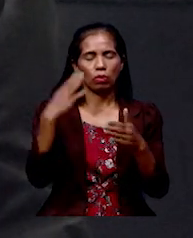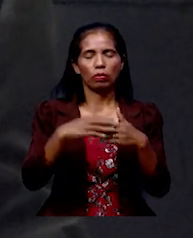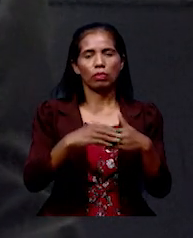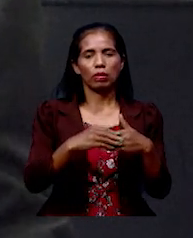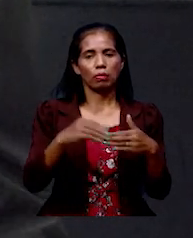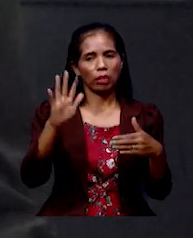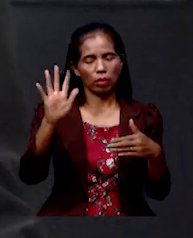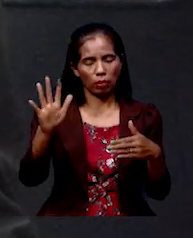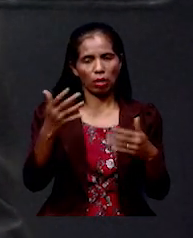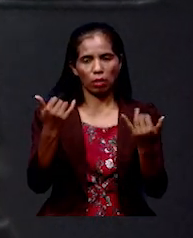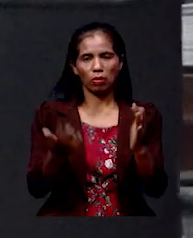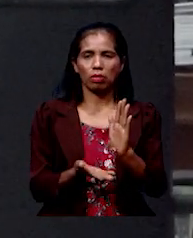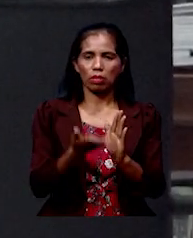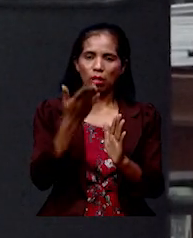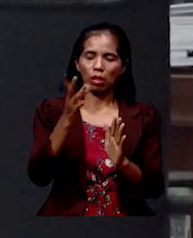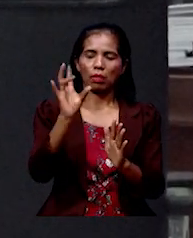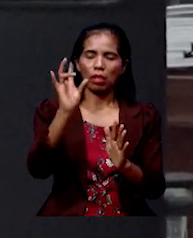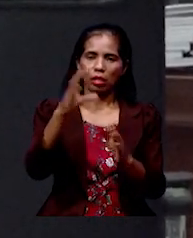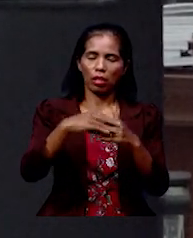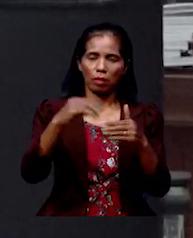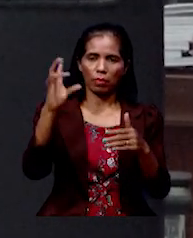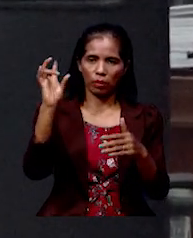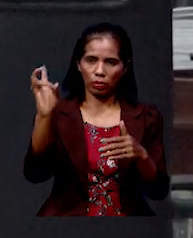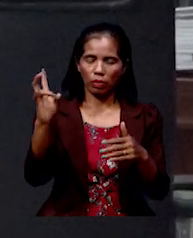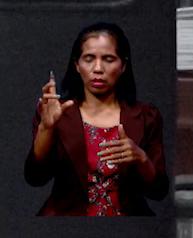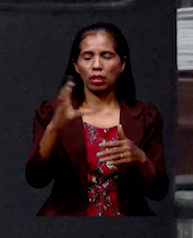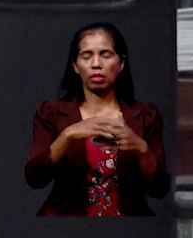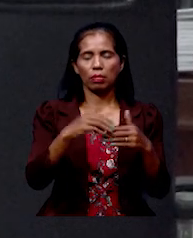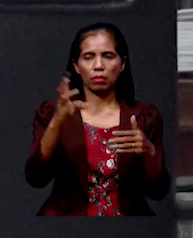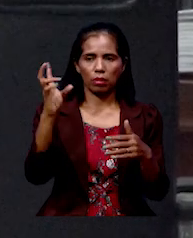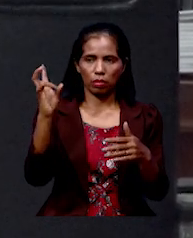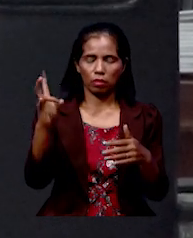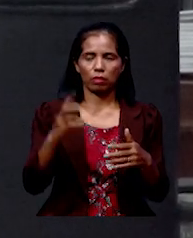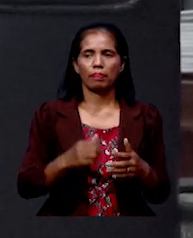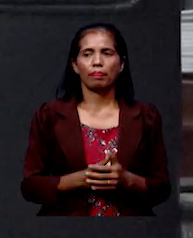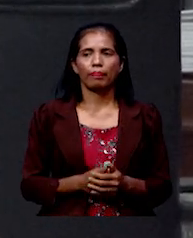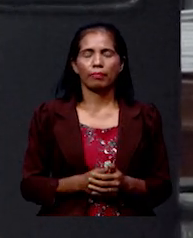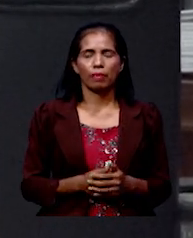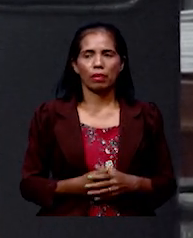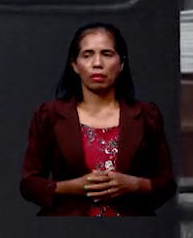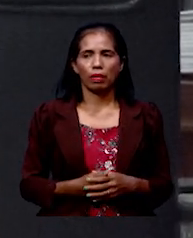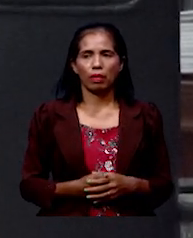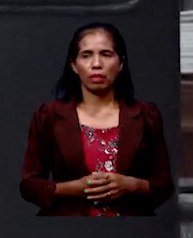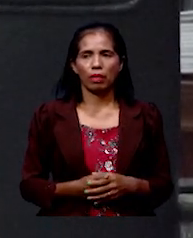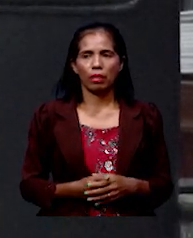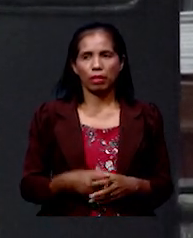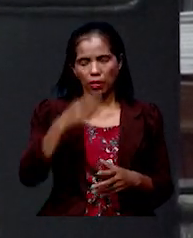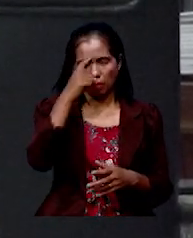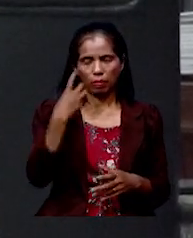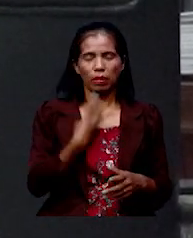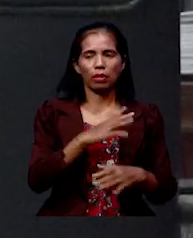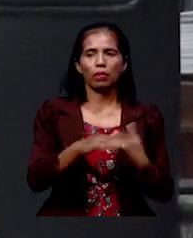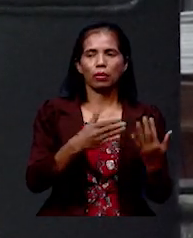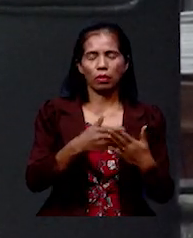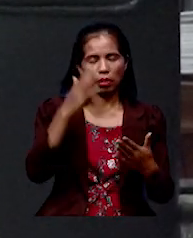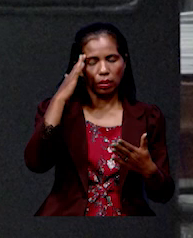$8, 20 centavos, valo $7, depende da qualidade da mina, né, depende da minha marca, né, bem aí. Portanto, também é uma que está tendo que estar,